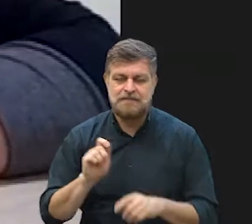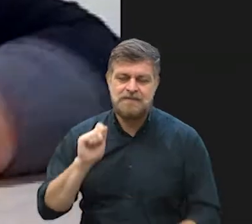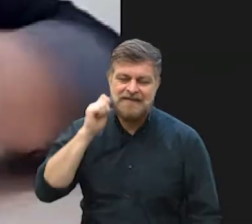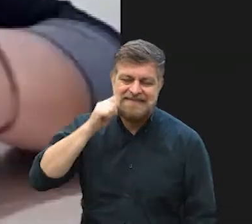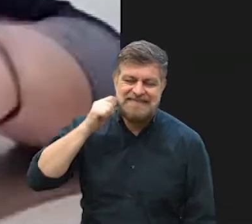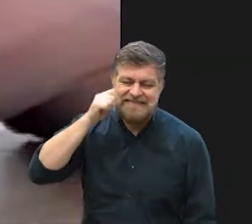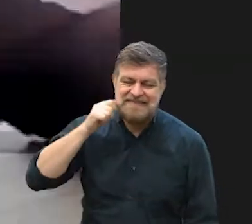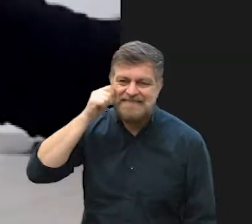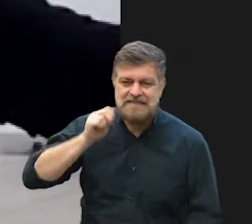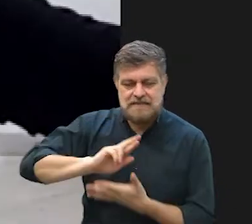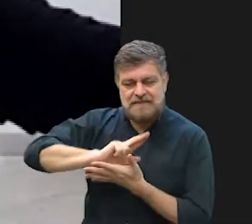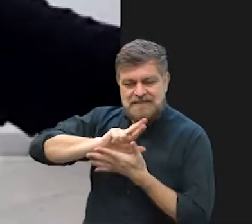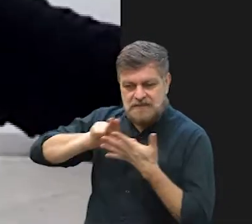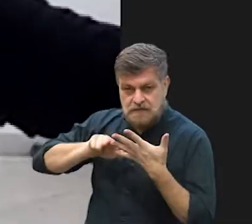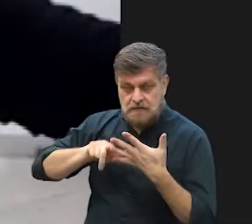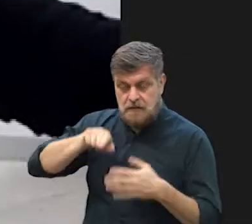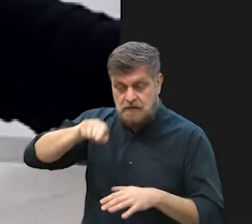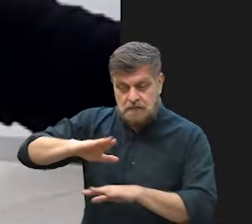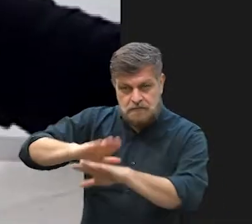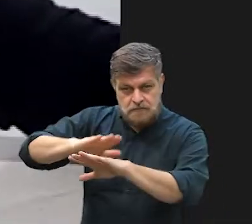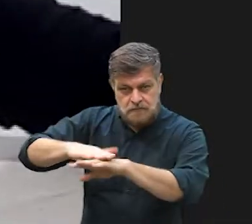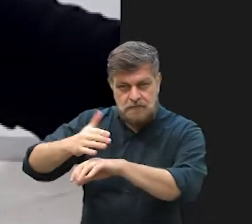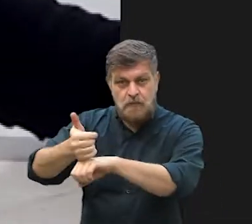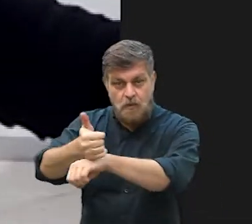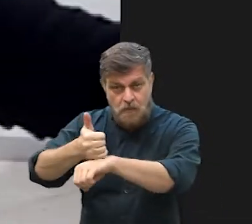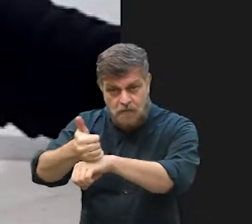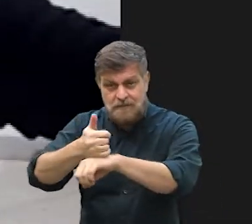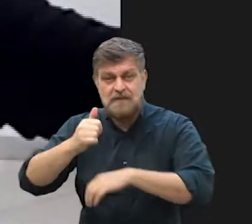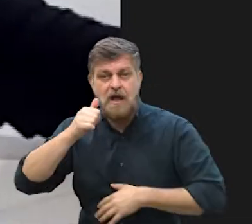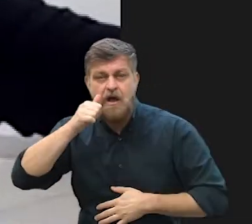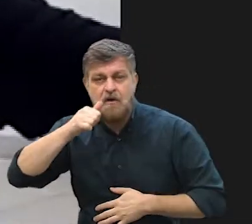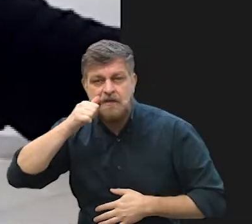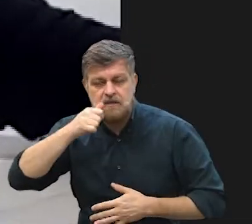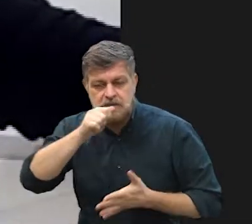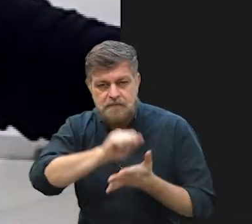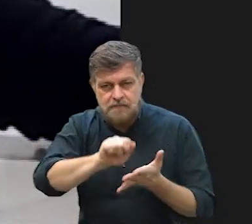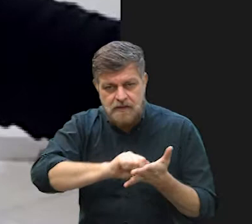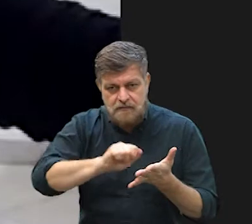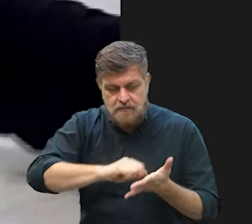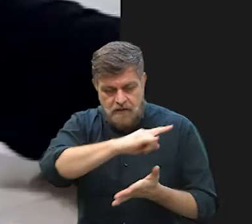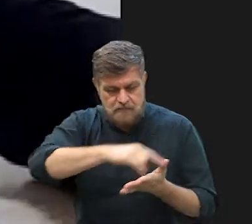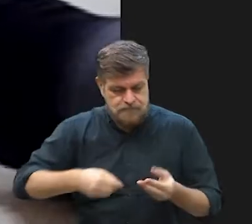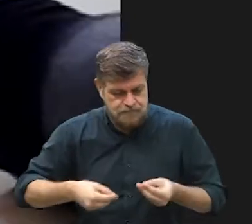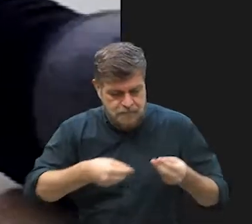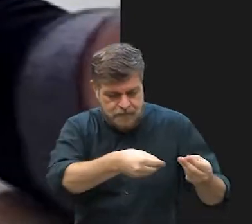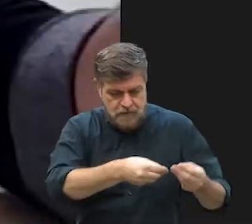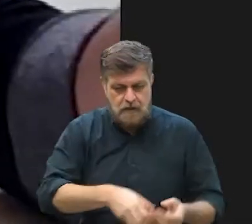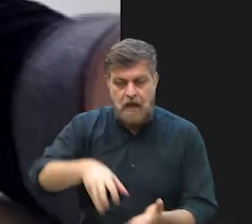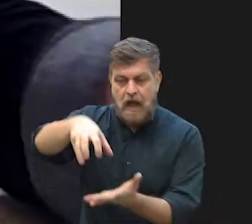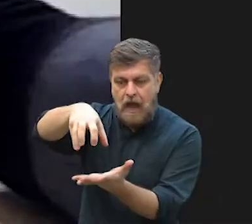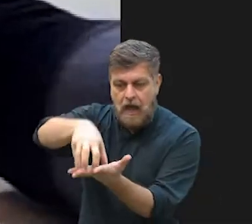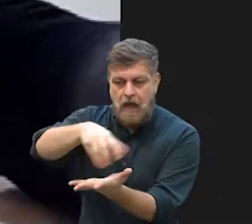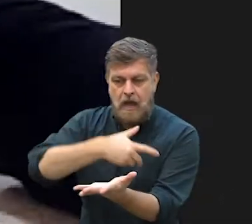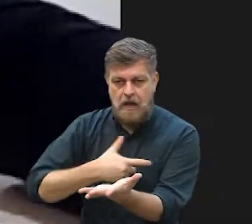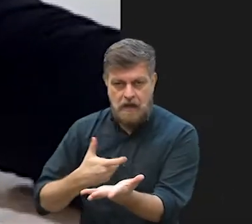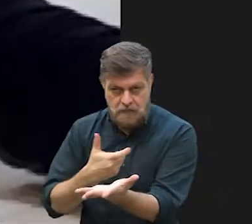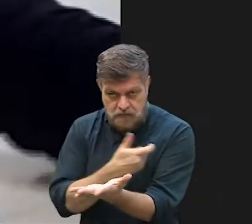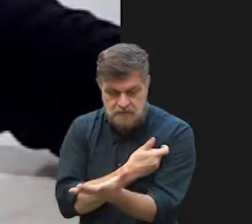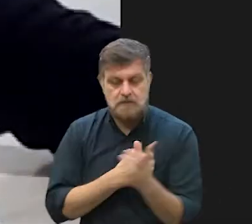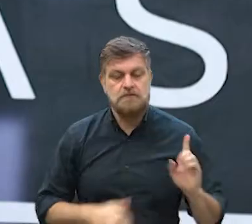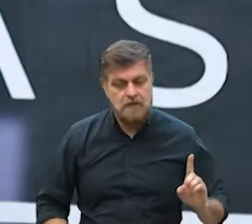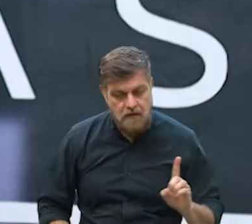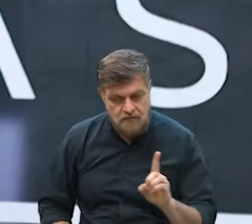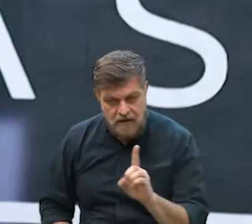e aí o próprio dentista já encaminha e já faz o encaixe para o posto, e a criança já faz o atendimento no próprio posto de